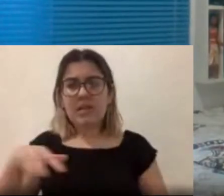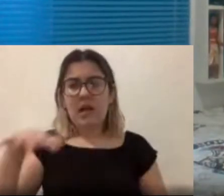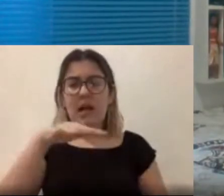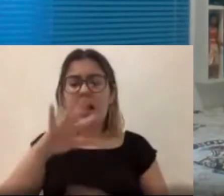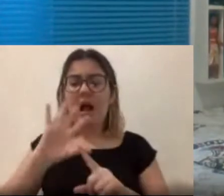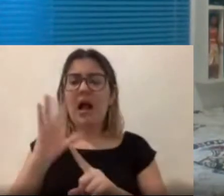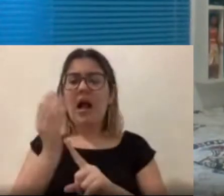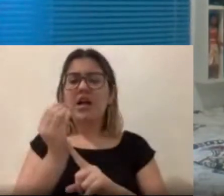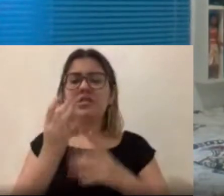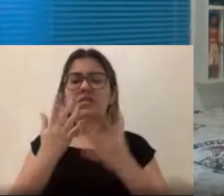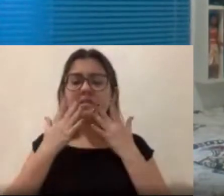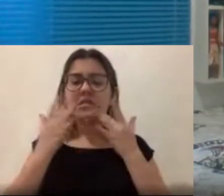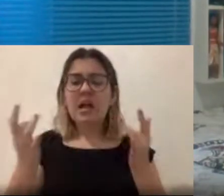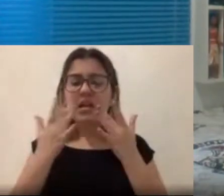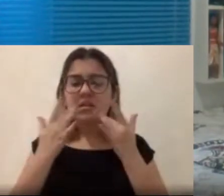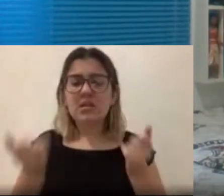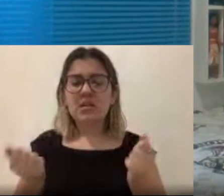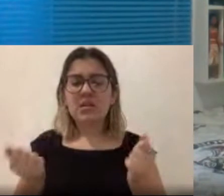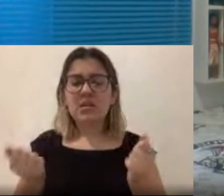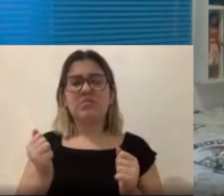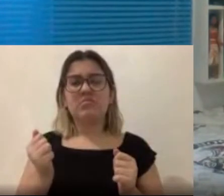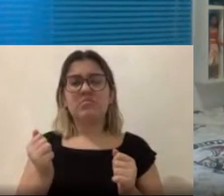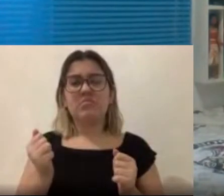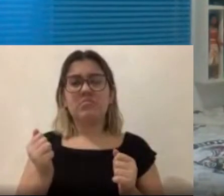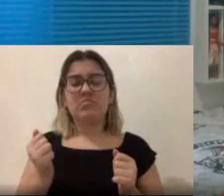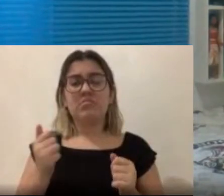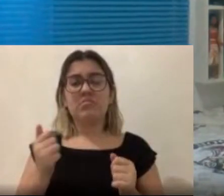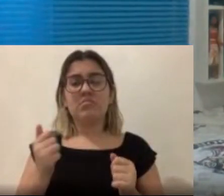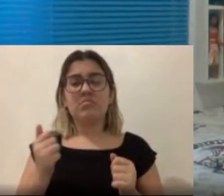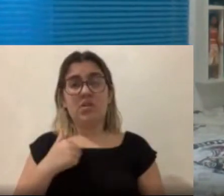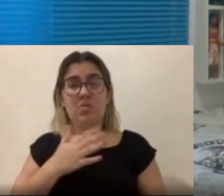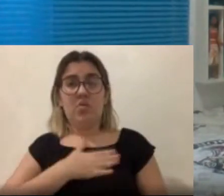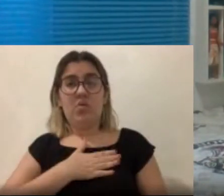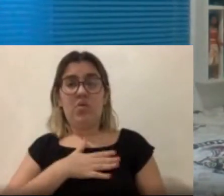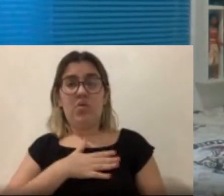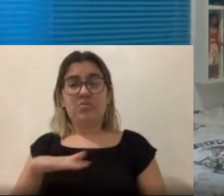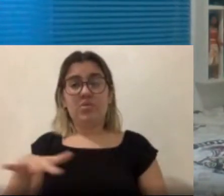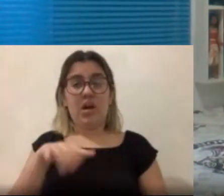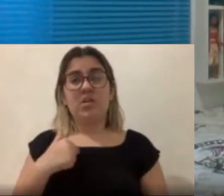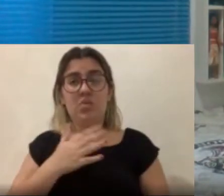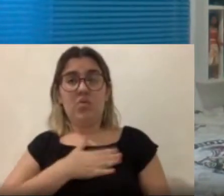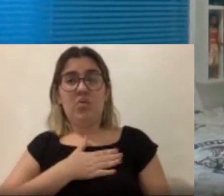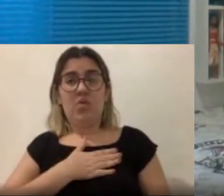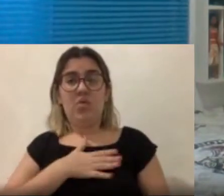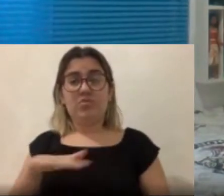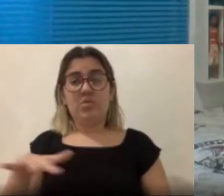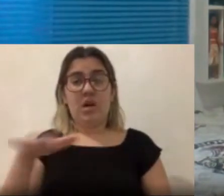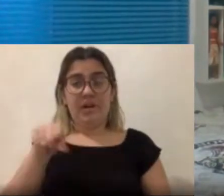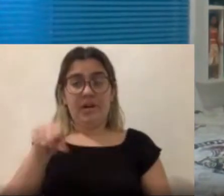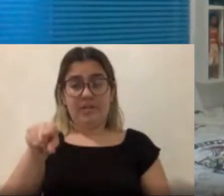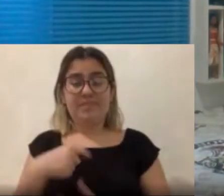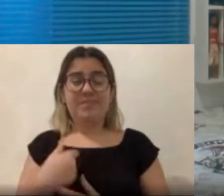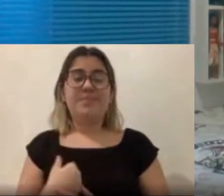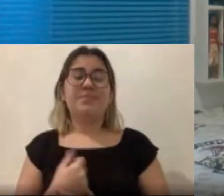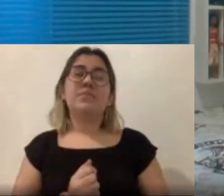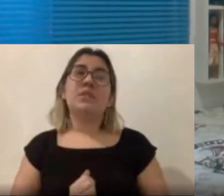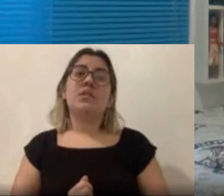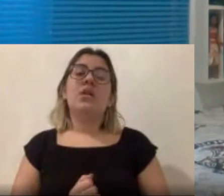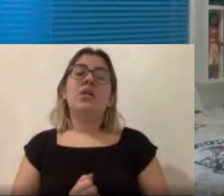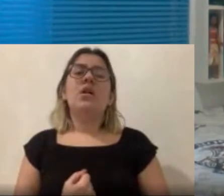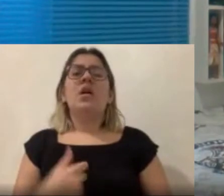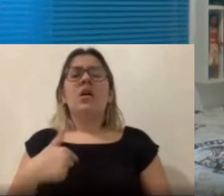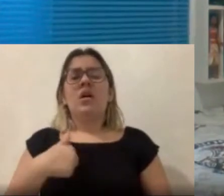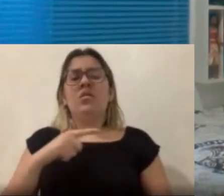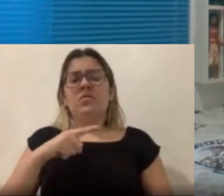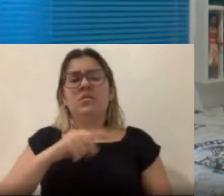especificamente. Cênicas porque é onde eu gosto de habitar. Eu passo por vários processos dentro das